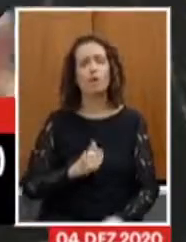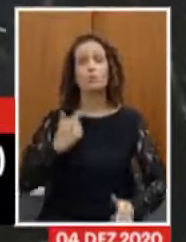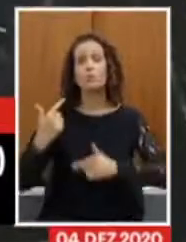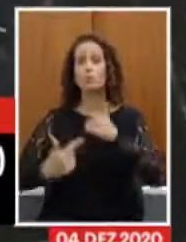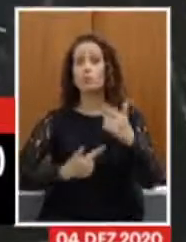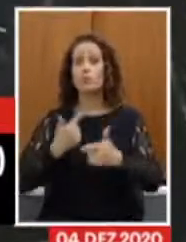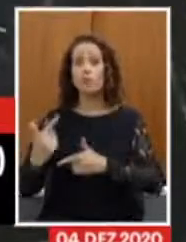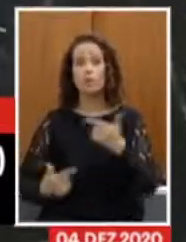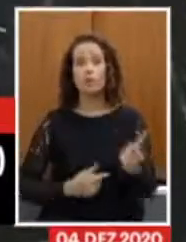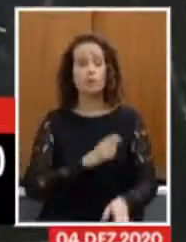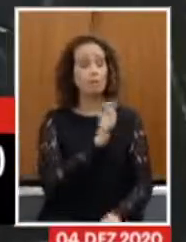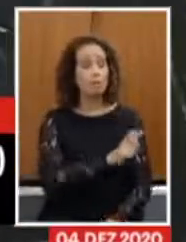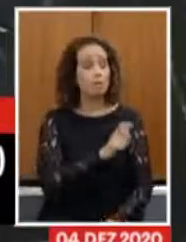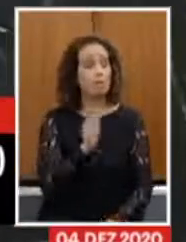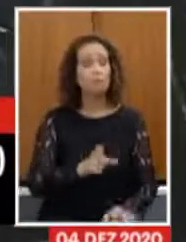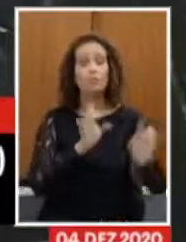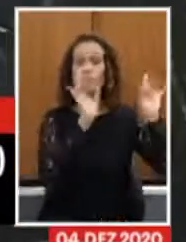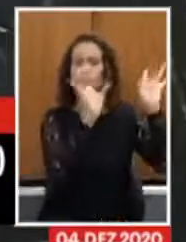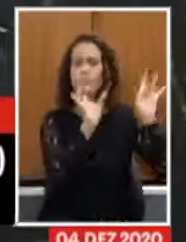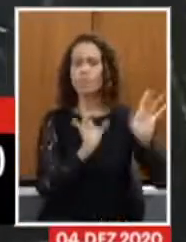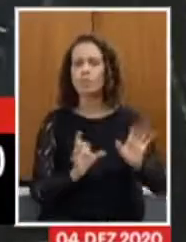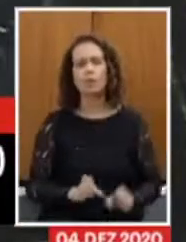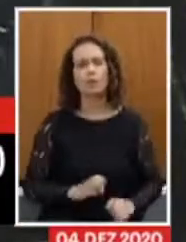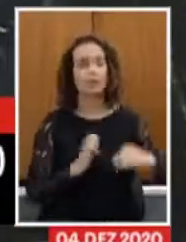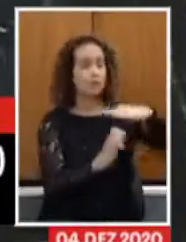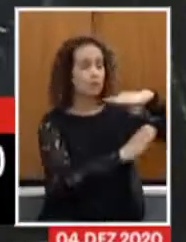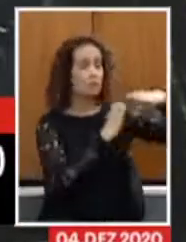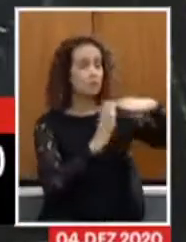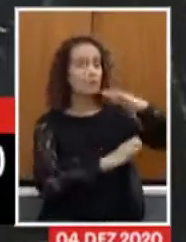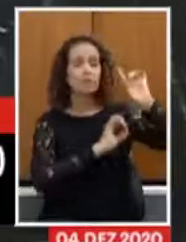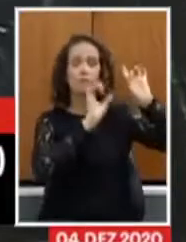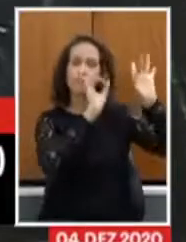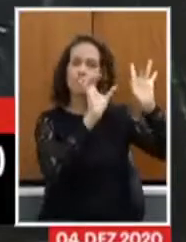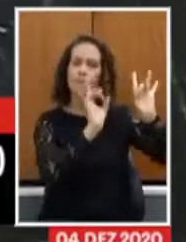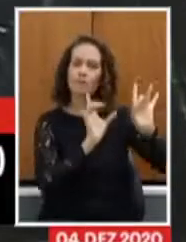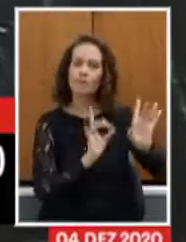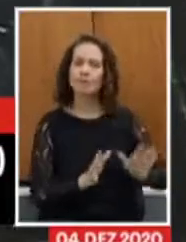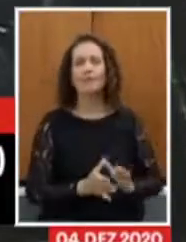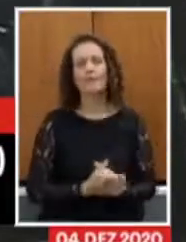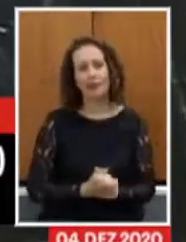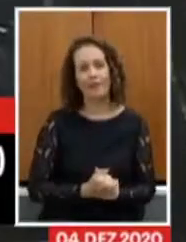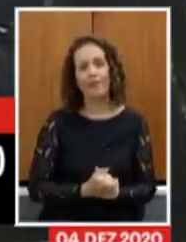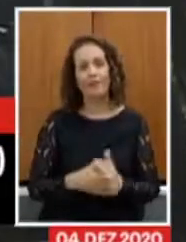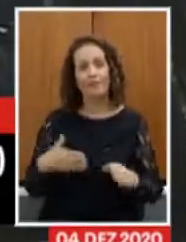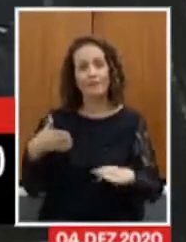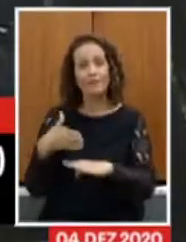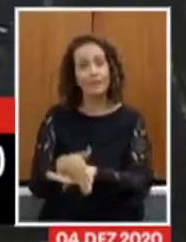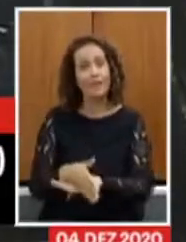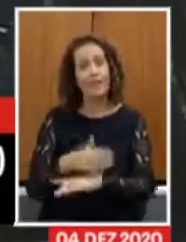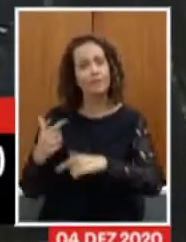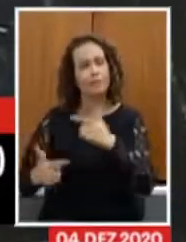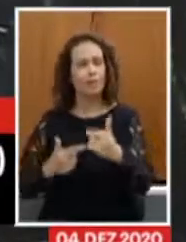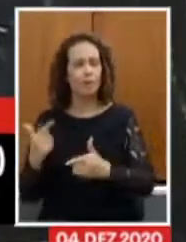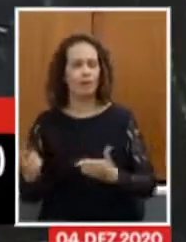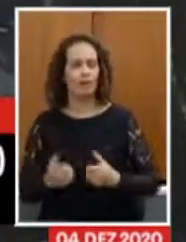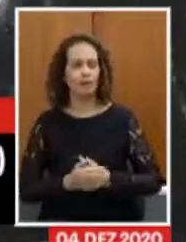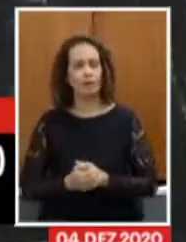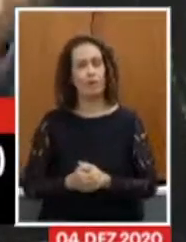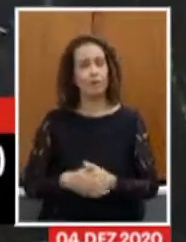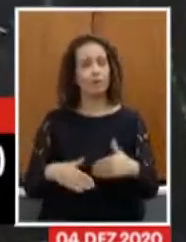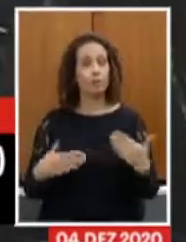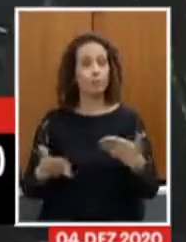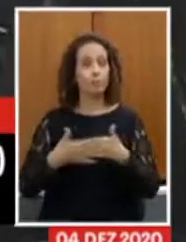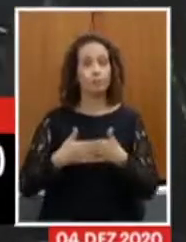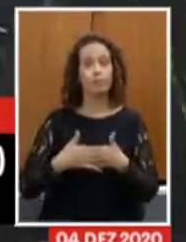essas pessoas especiais, empresas especiais. E aí, minha gente, a partir do momento que